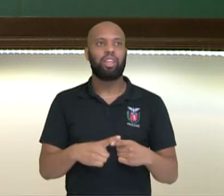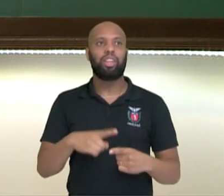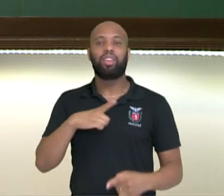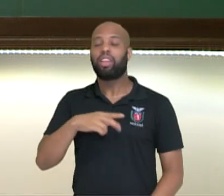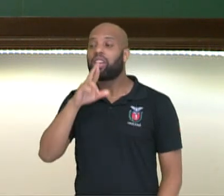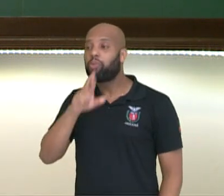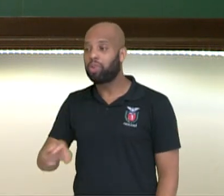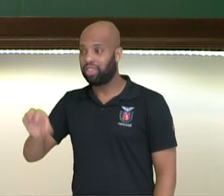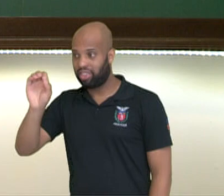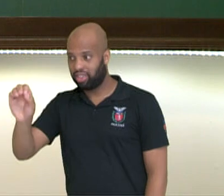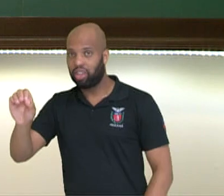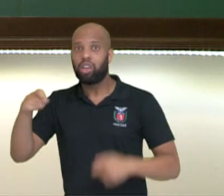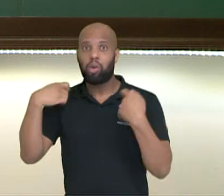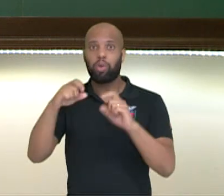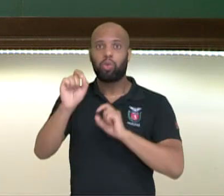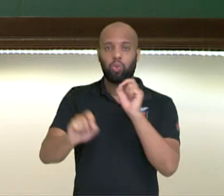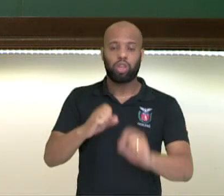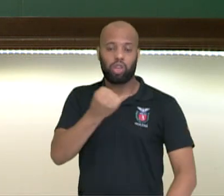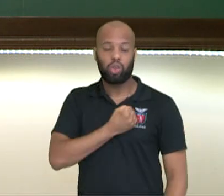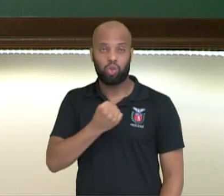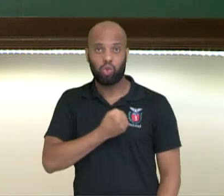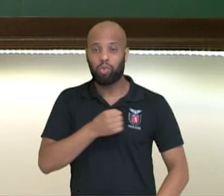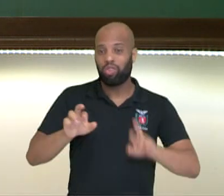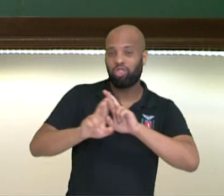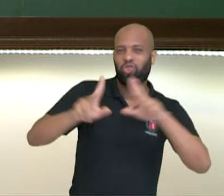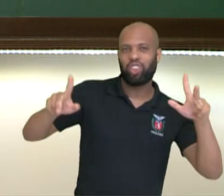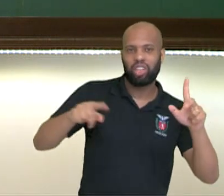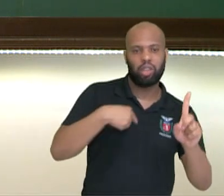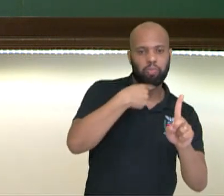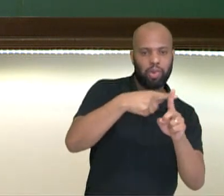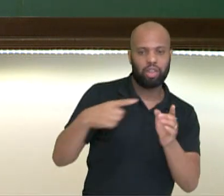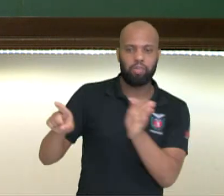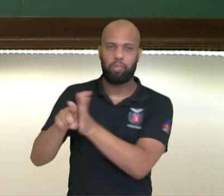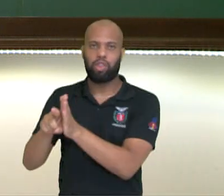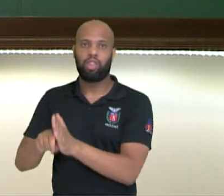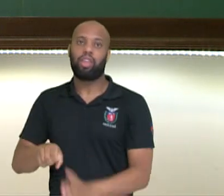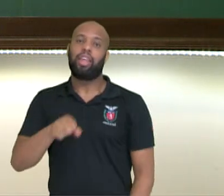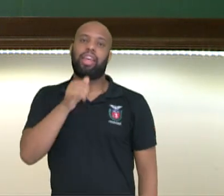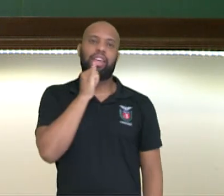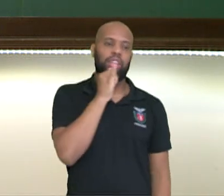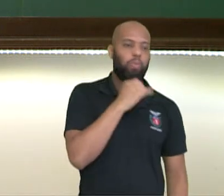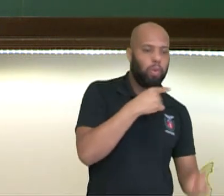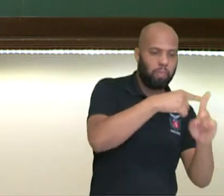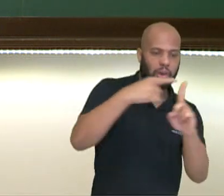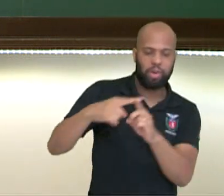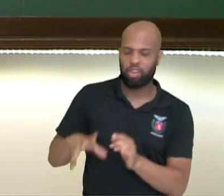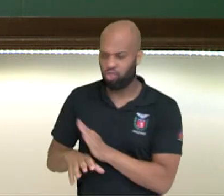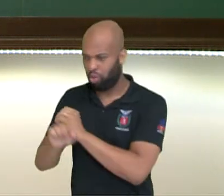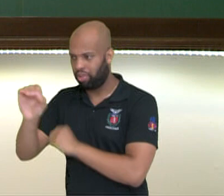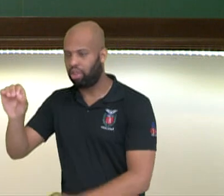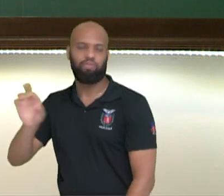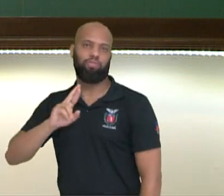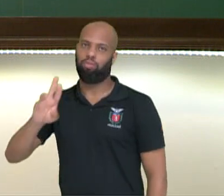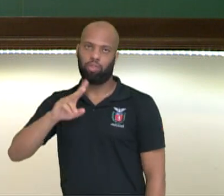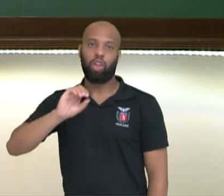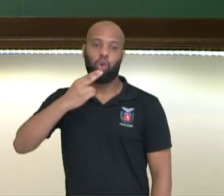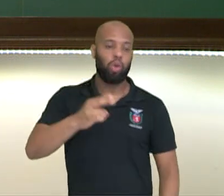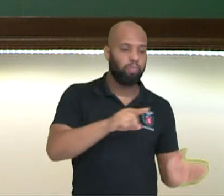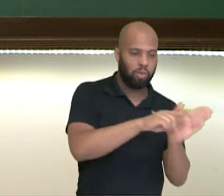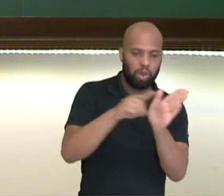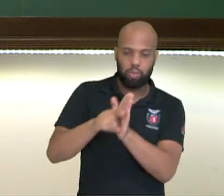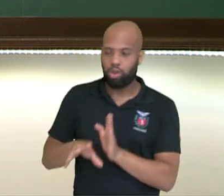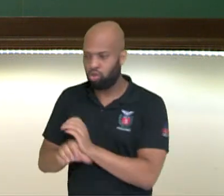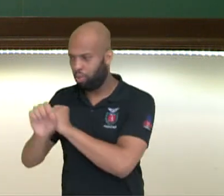dois números sinais opostos. Não dá para somar duas quantidades positivas e dar 0, ou duas quantidades negativas e dar